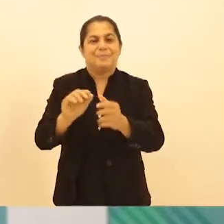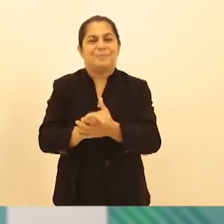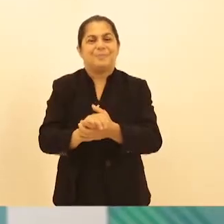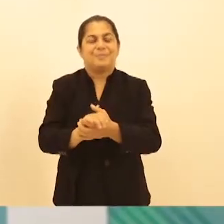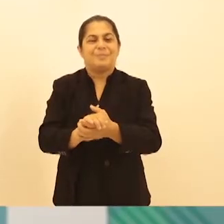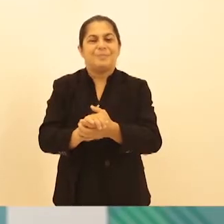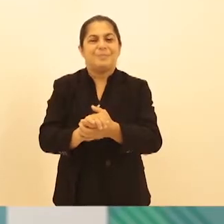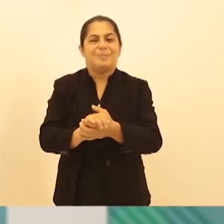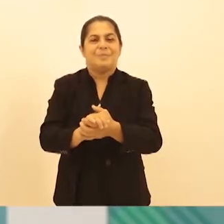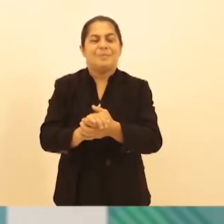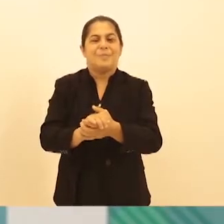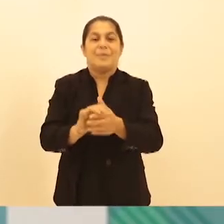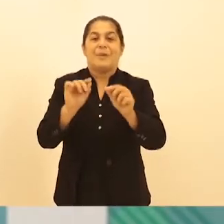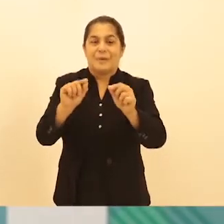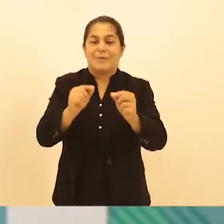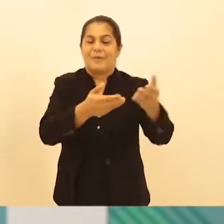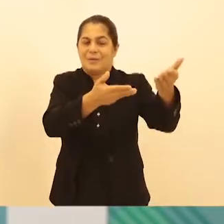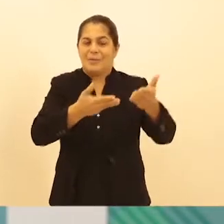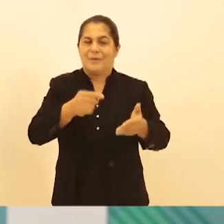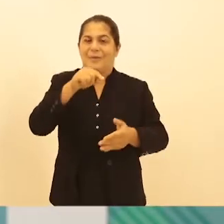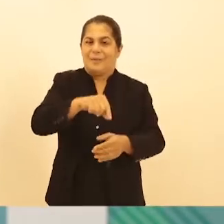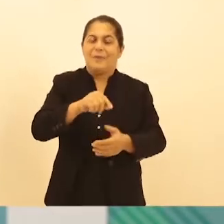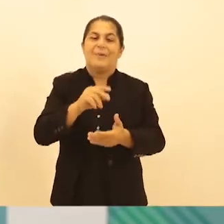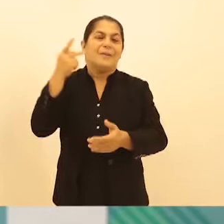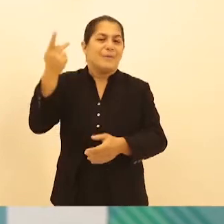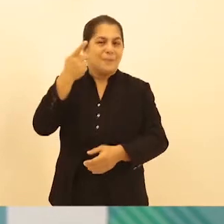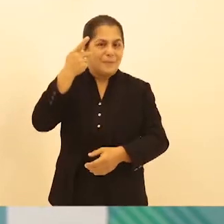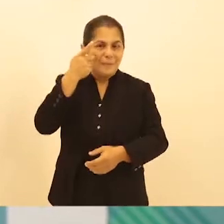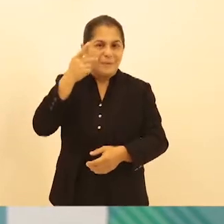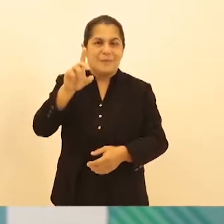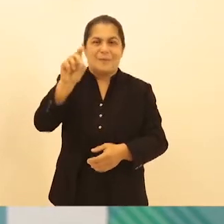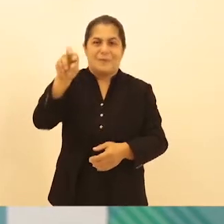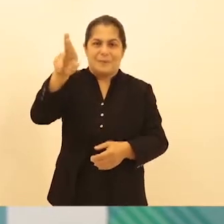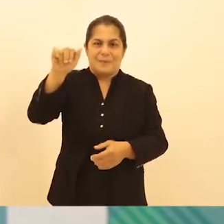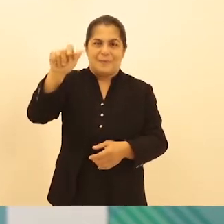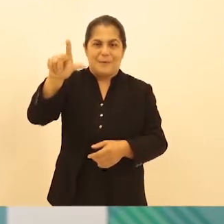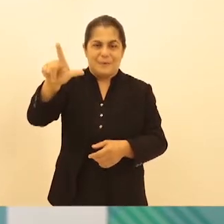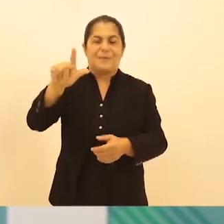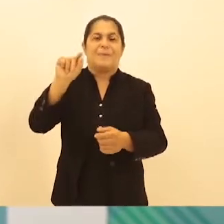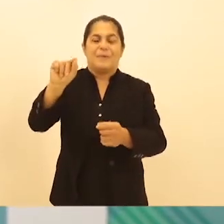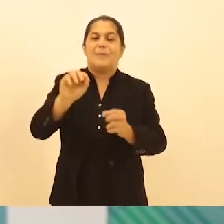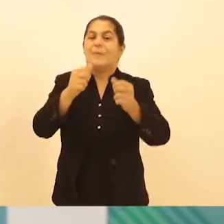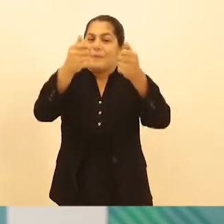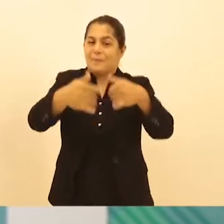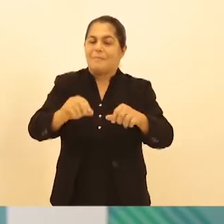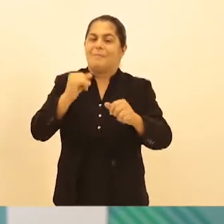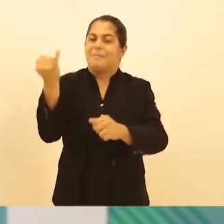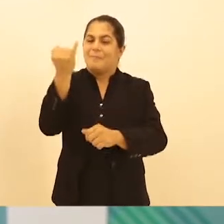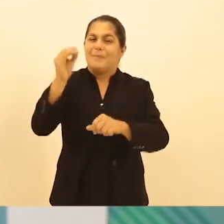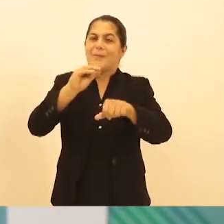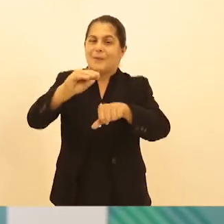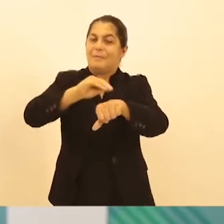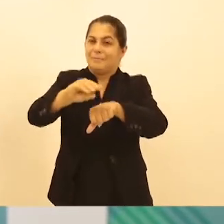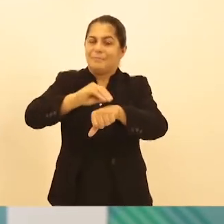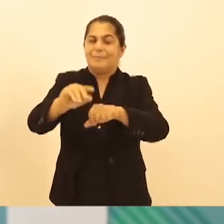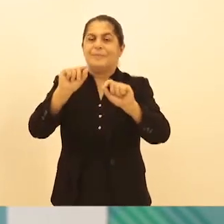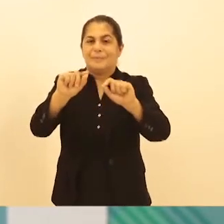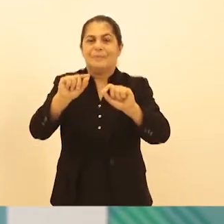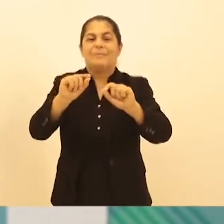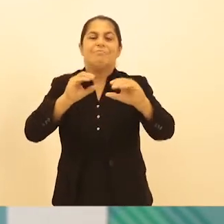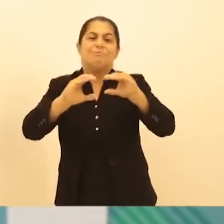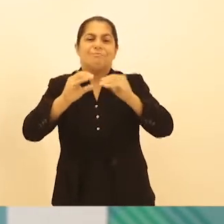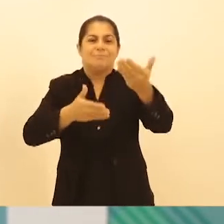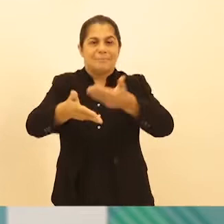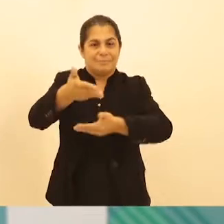vamos receber o ouvidor do mppb o procurador de justiça daniel veloso ele vai falar sobre esse importante canal de comunicação com a população